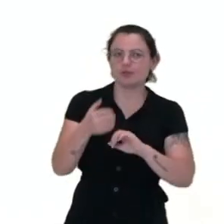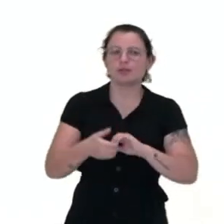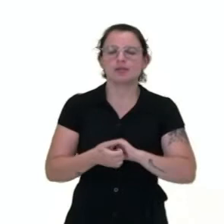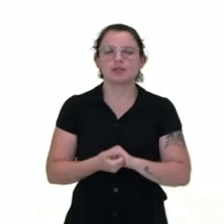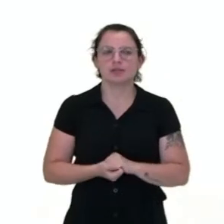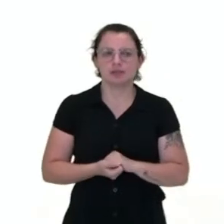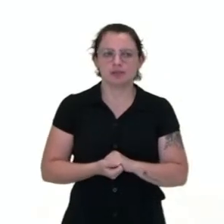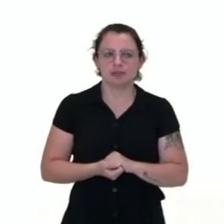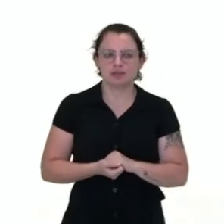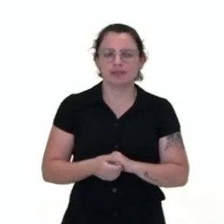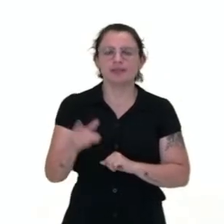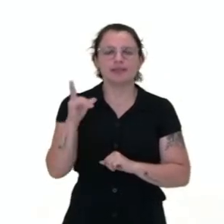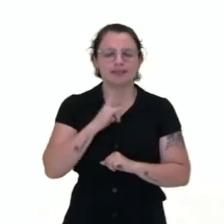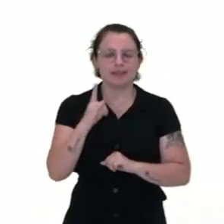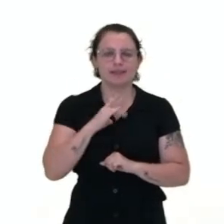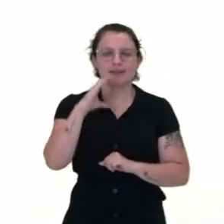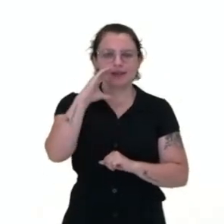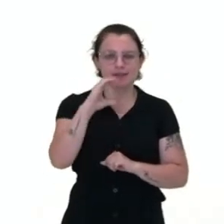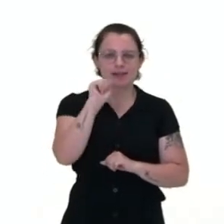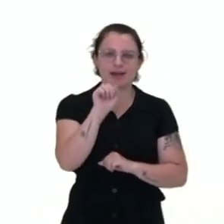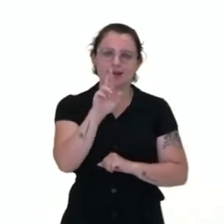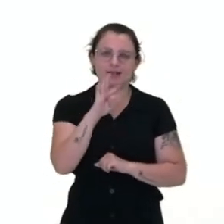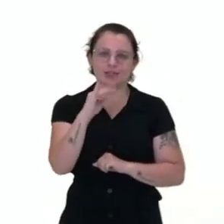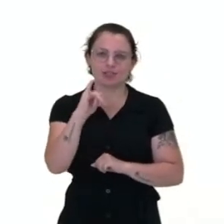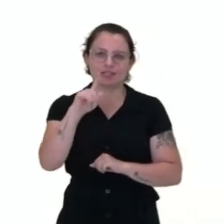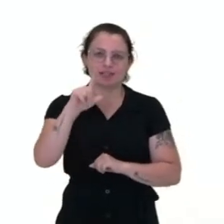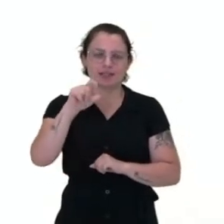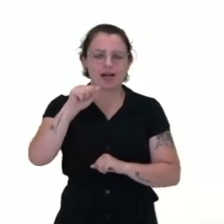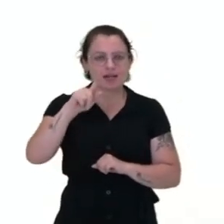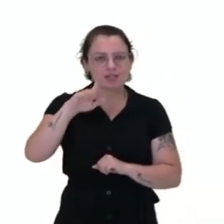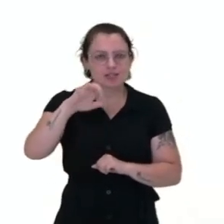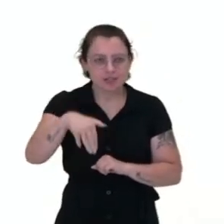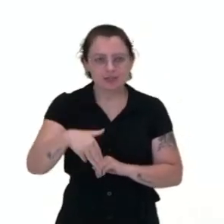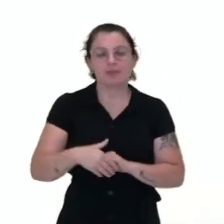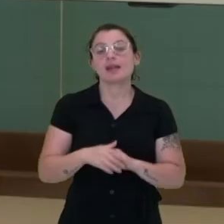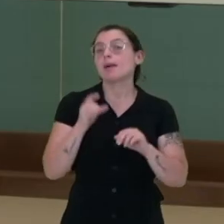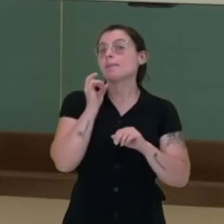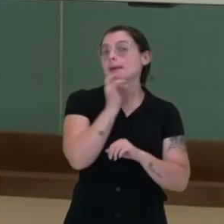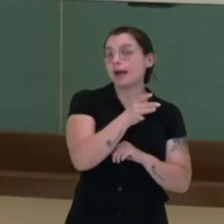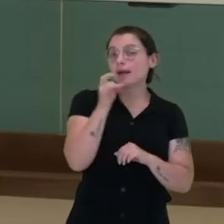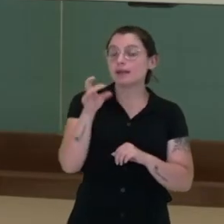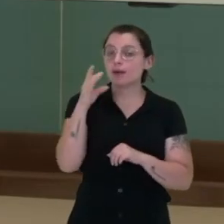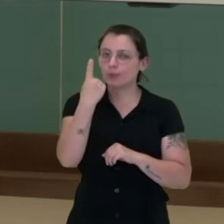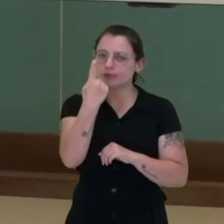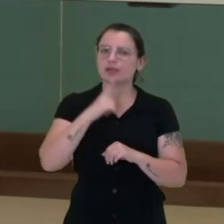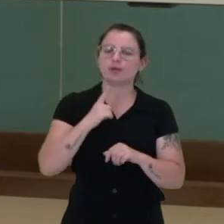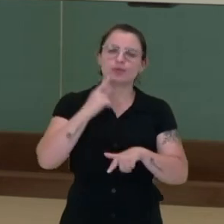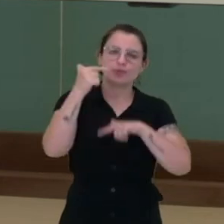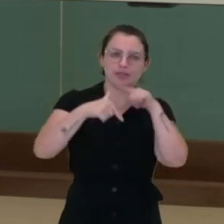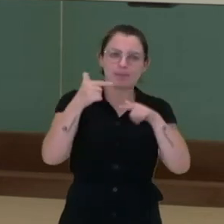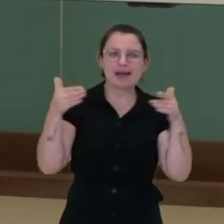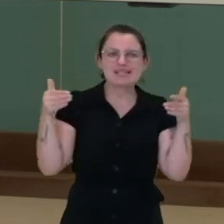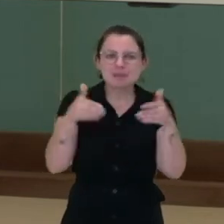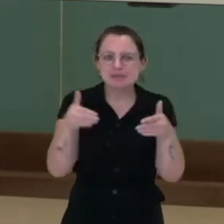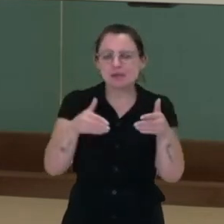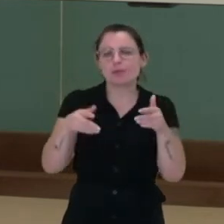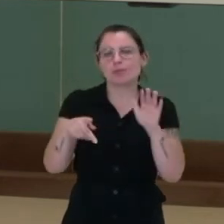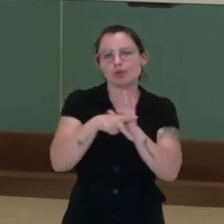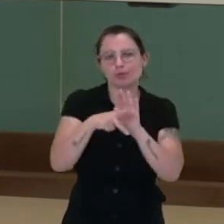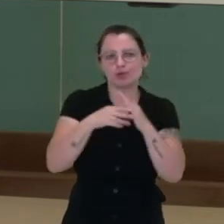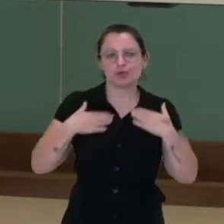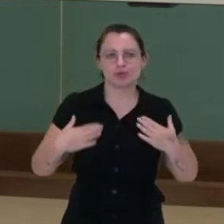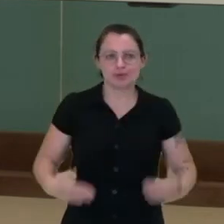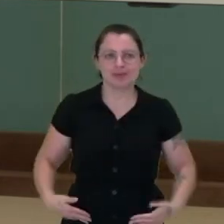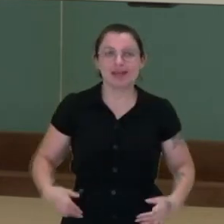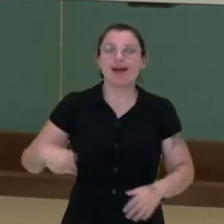conjuntivo cartilaginoso, cada um desempenhando um papel específico para o nosso corpo. E aqui nós vamos